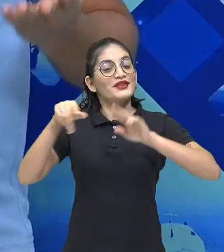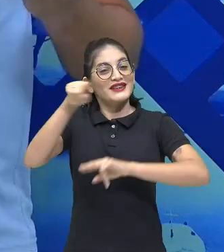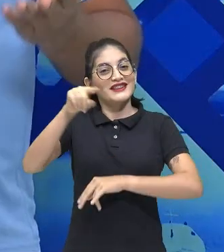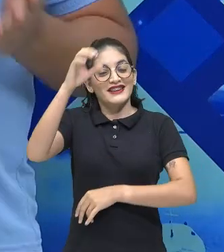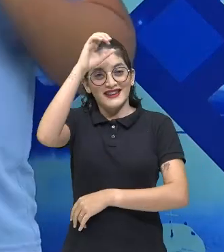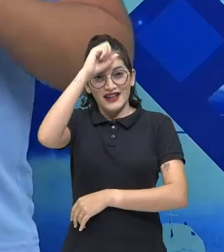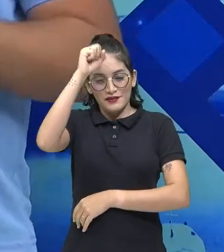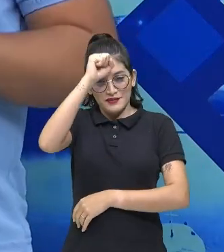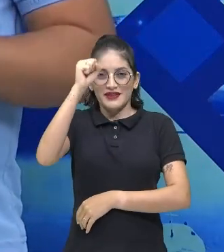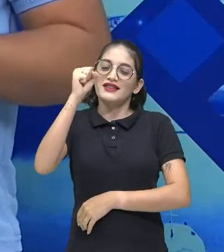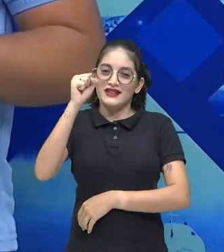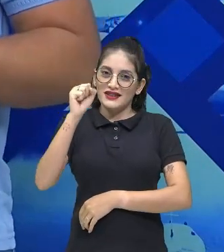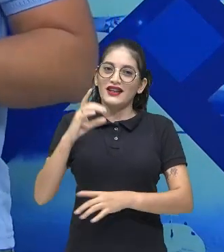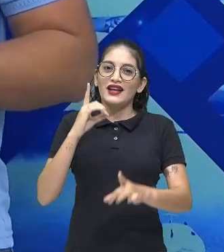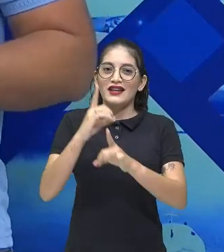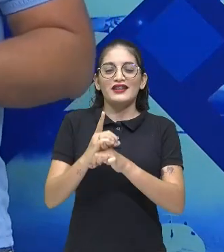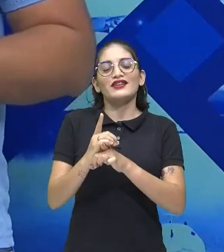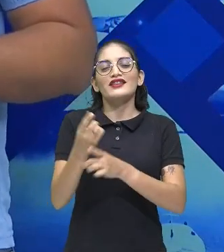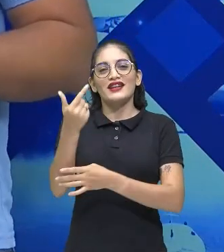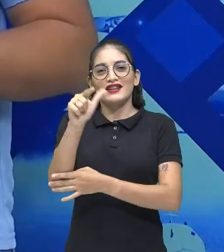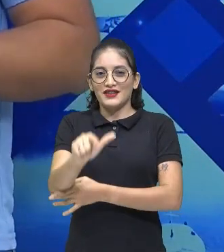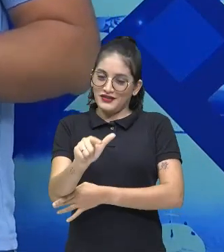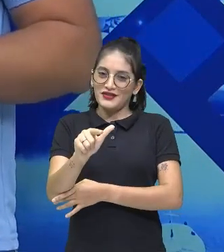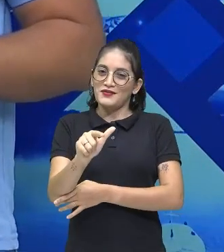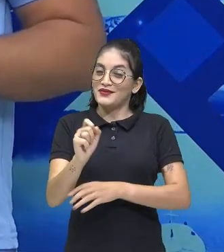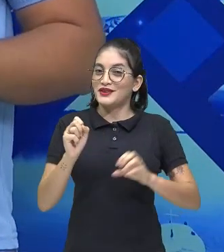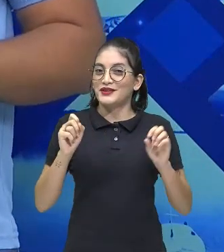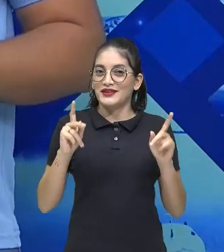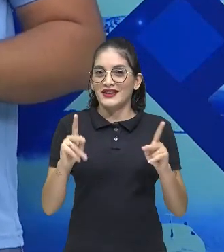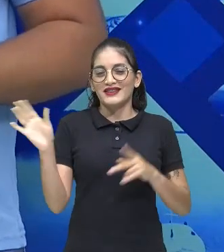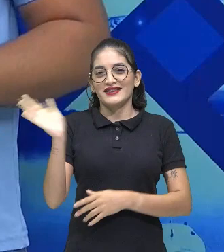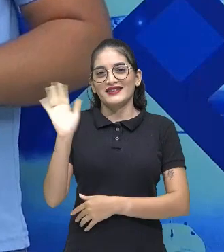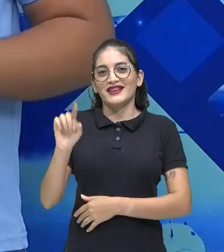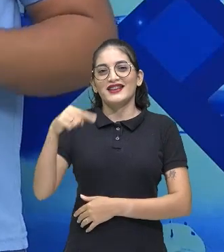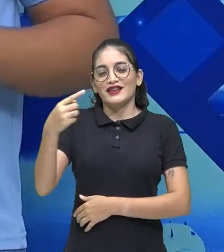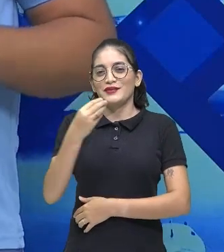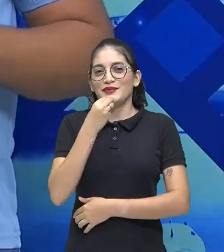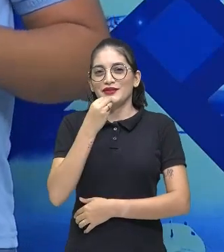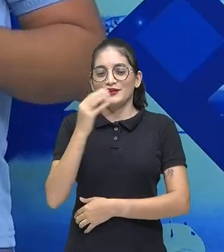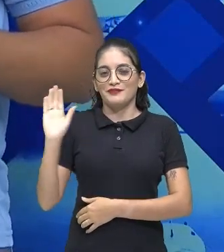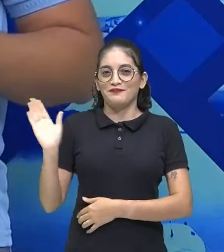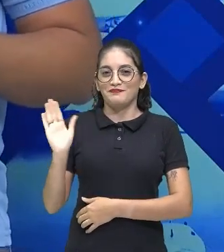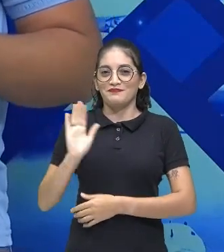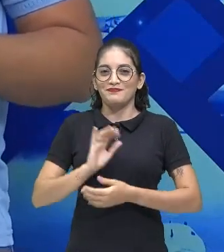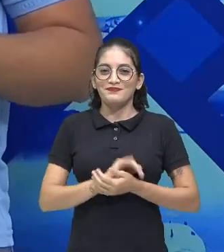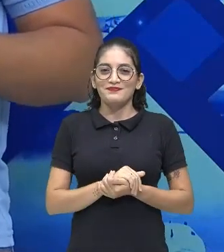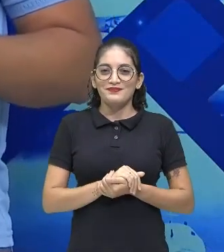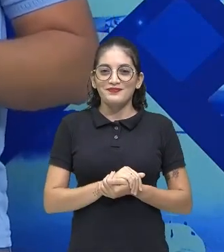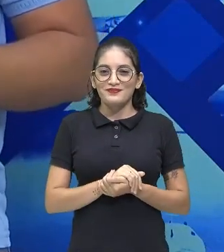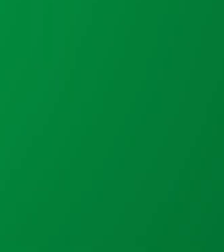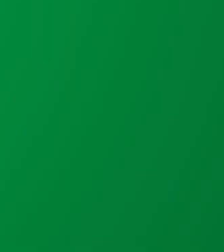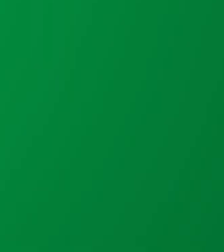compreendido, espero encontrá-los em breve, gente, tá bom? Tchau e até a próxima, pessoal!